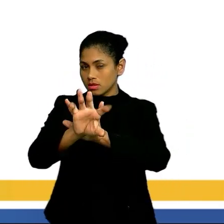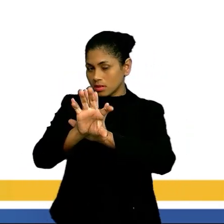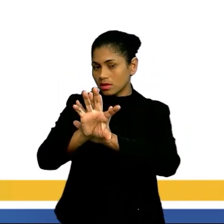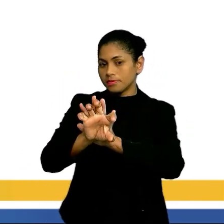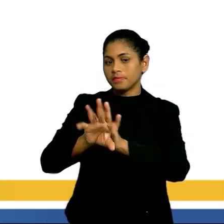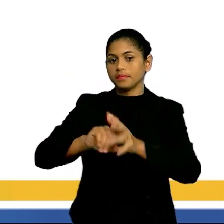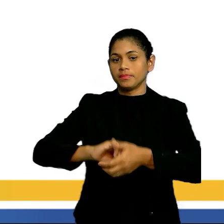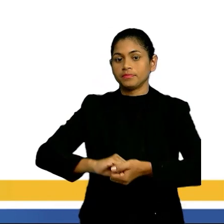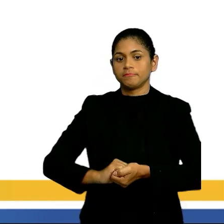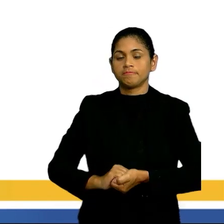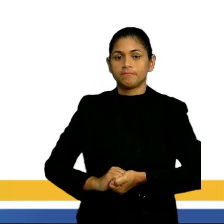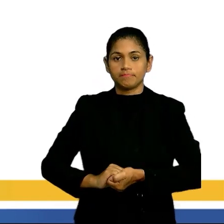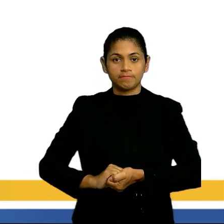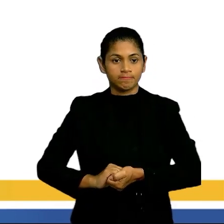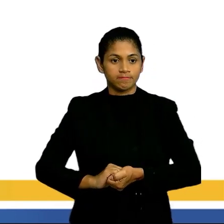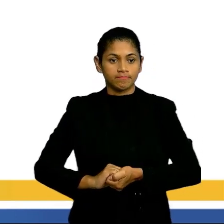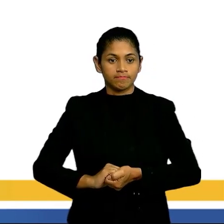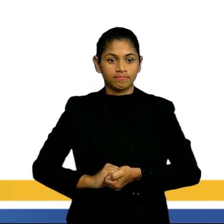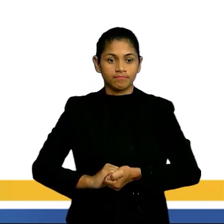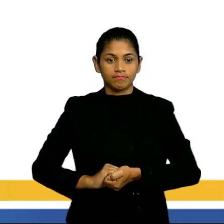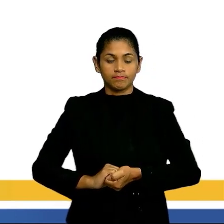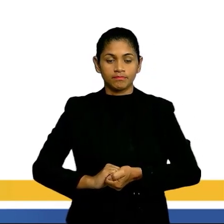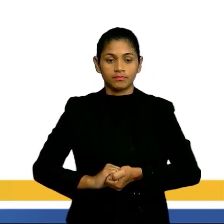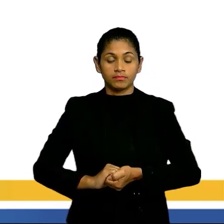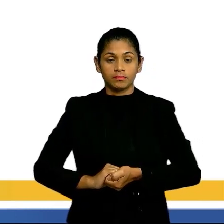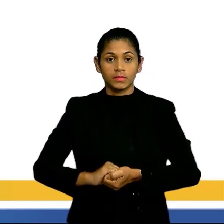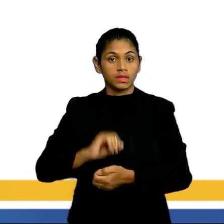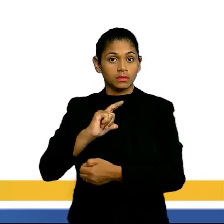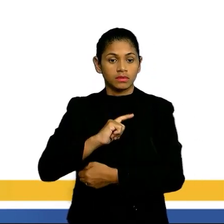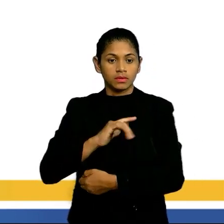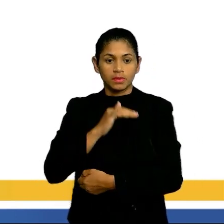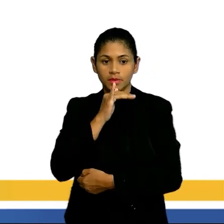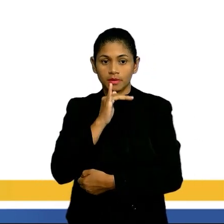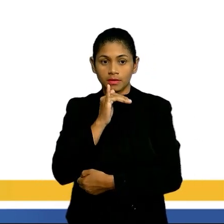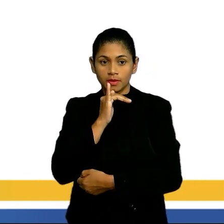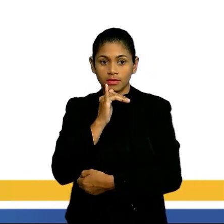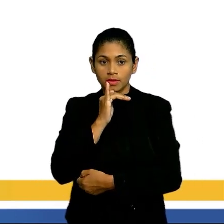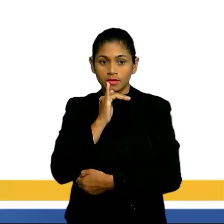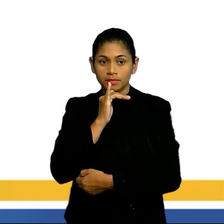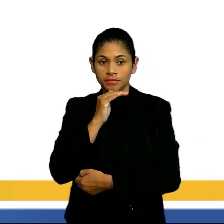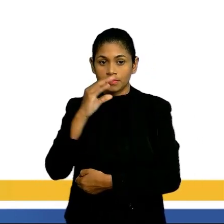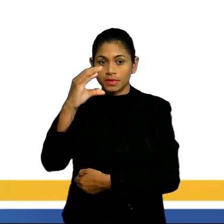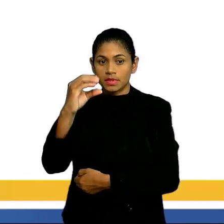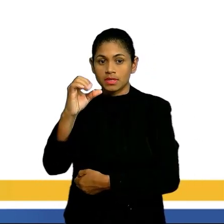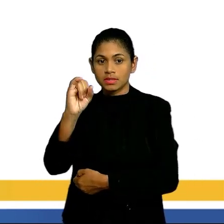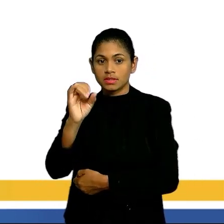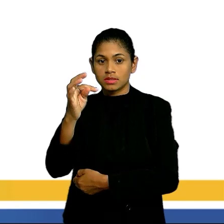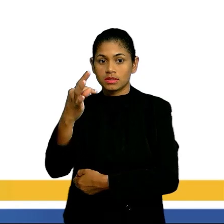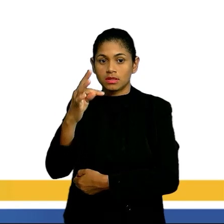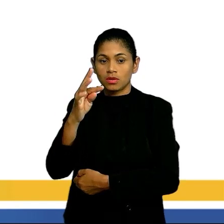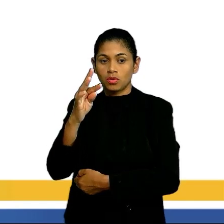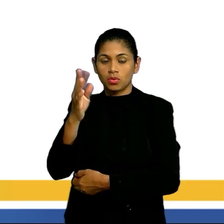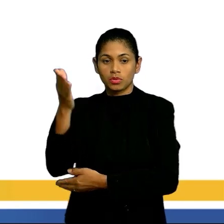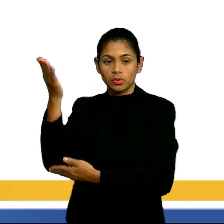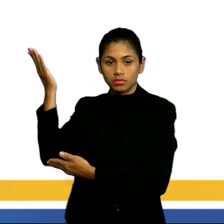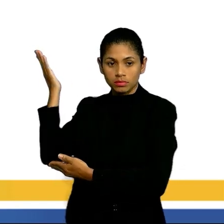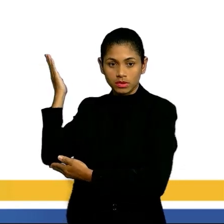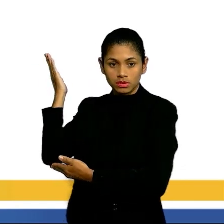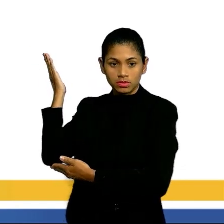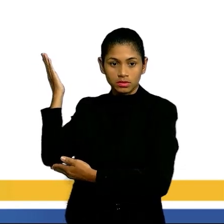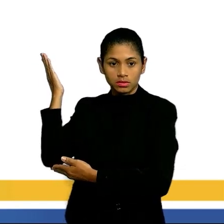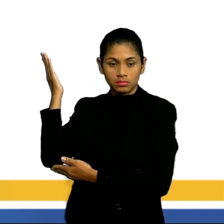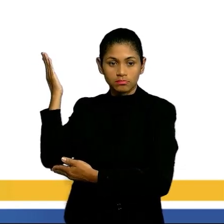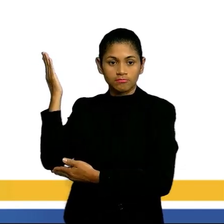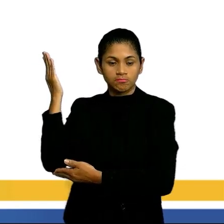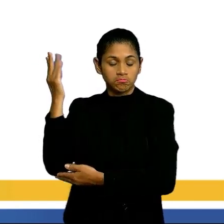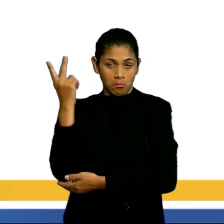universalidade do código genético. Aqui eu estou pegando um exemplo da proteína conhecida como citocromo C, tá? É uma proteína